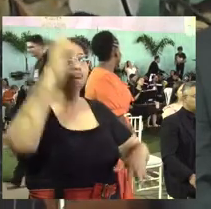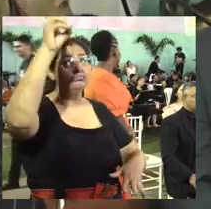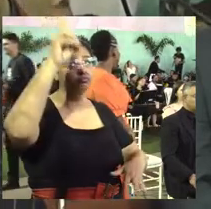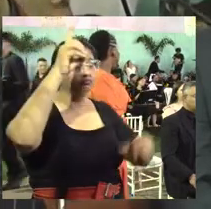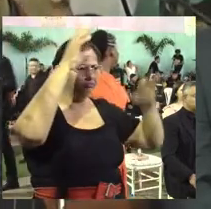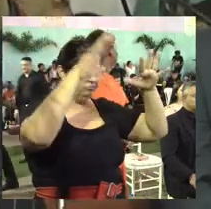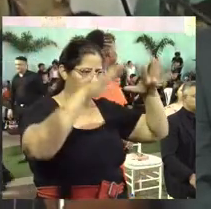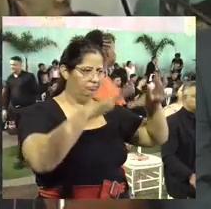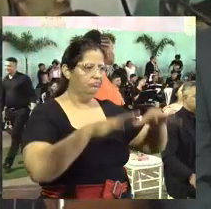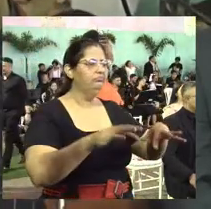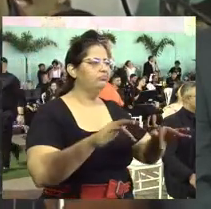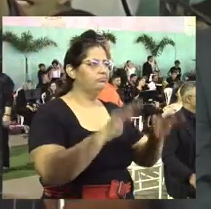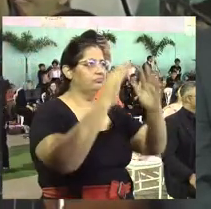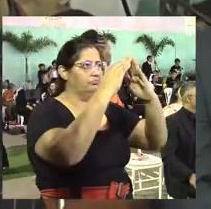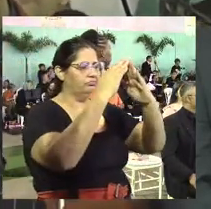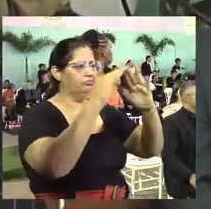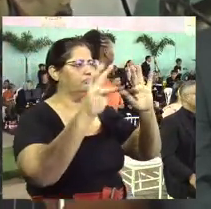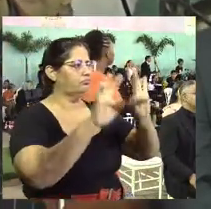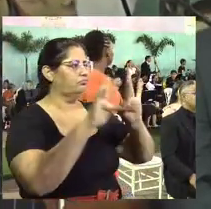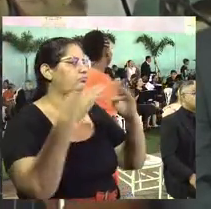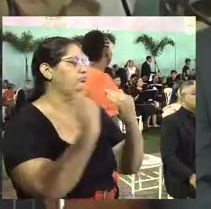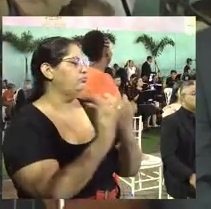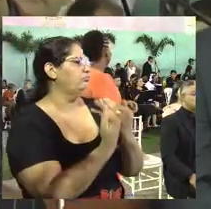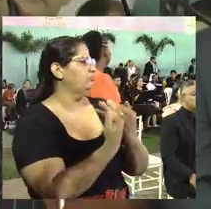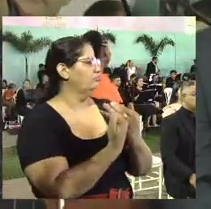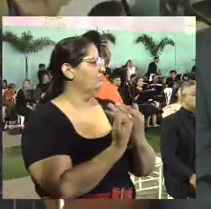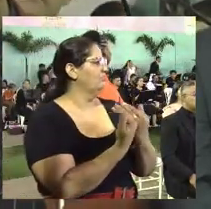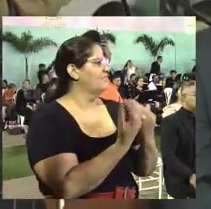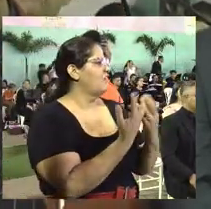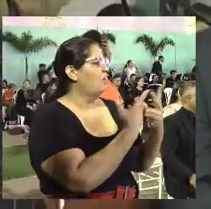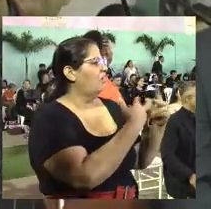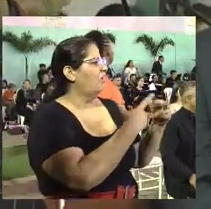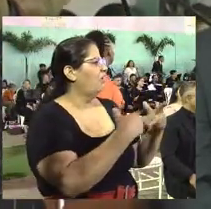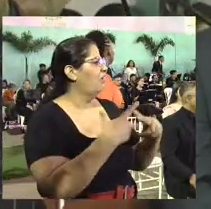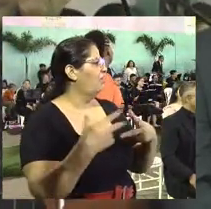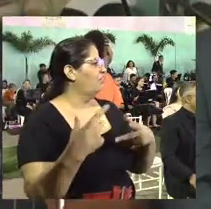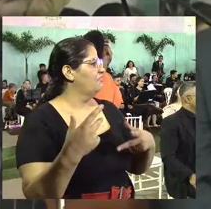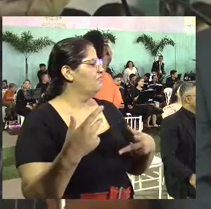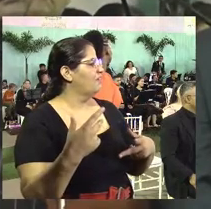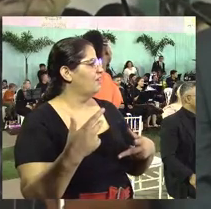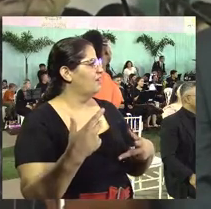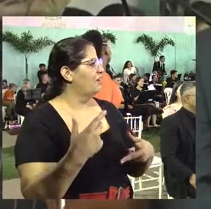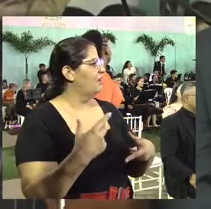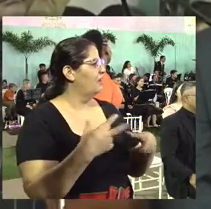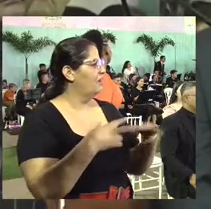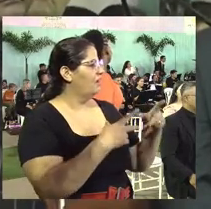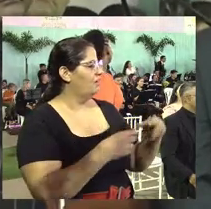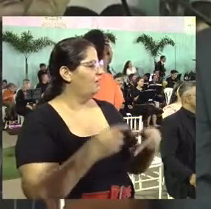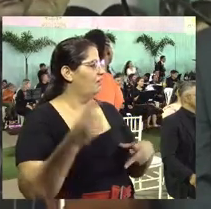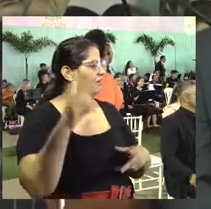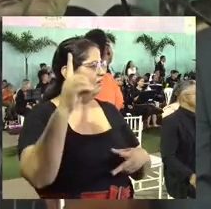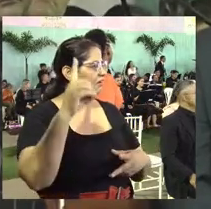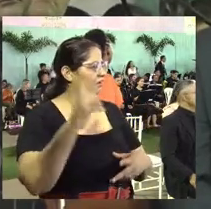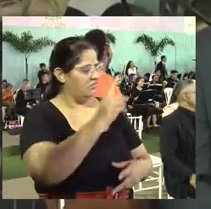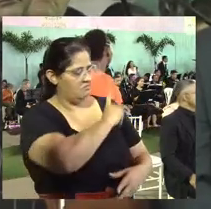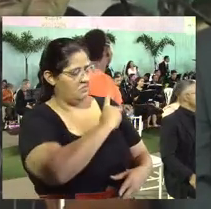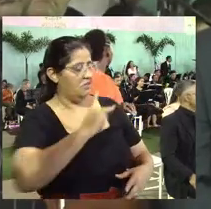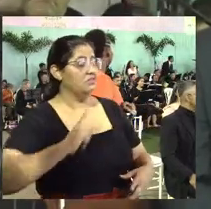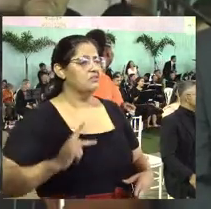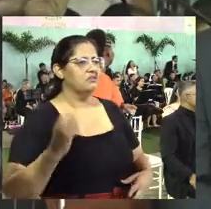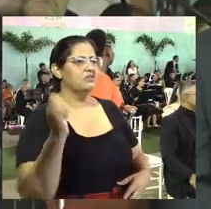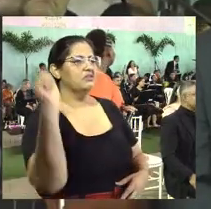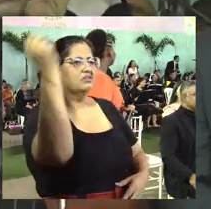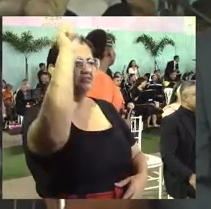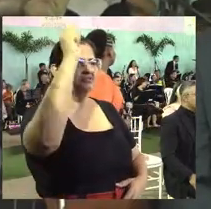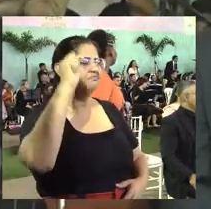sobre você e sobre a sua casa ali também Aquele monte de irmãos que vocês estão vendo ali ó tudo dirigente de Congregação aqui de